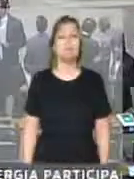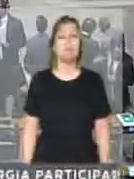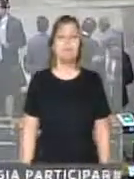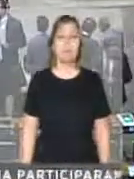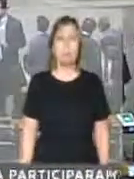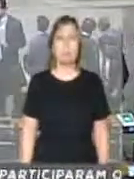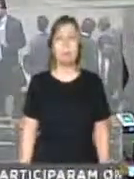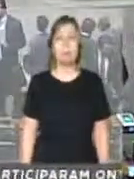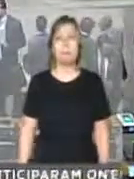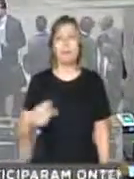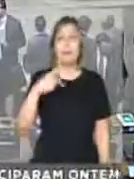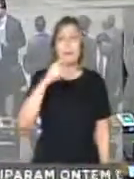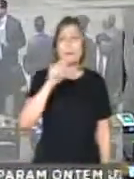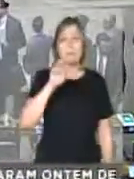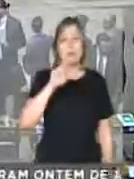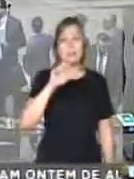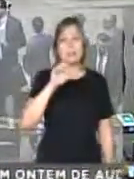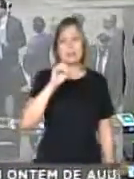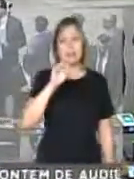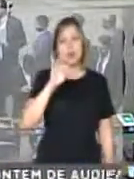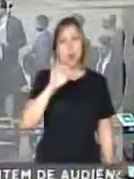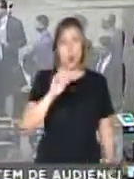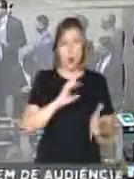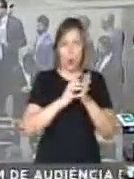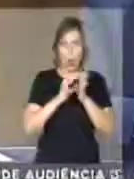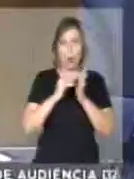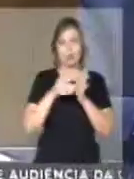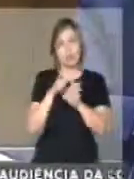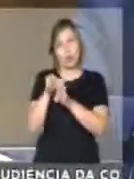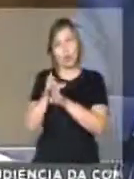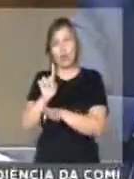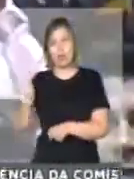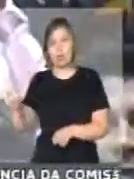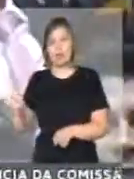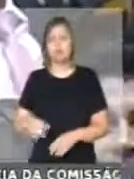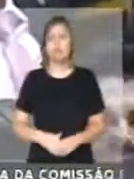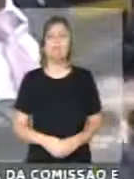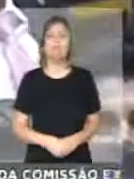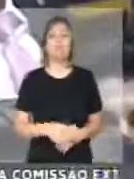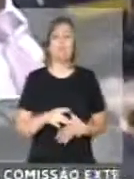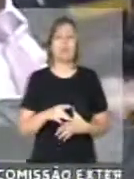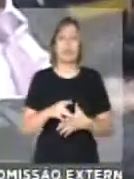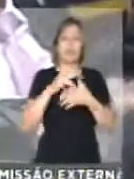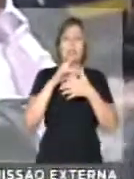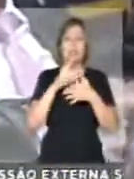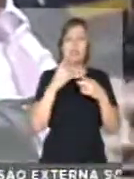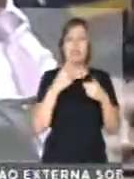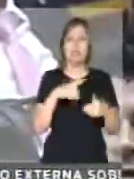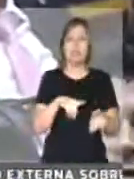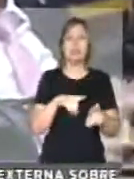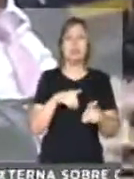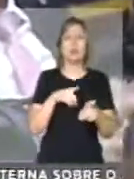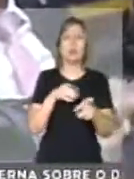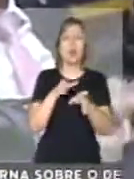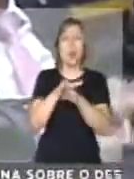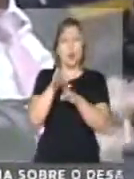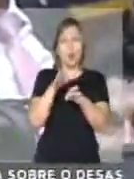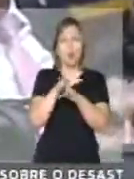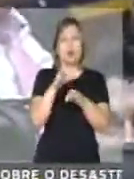Presidente, orienta não. Jandira, pela liderança da minoria. Presidente, orientar pela liderança da oposição? Oposição, orienta